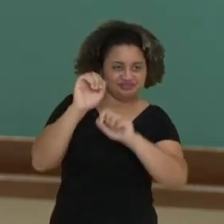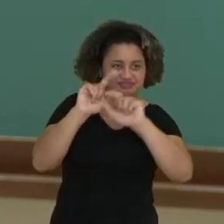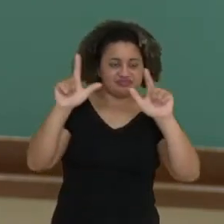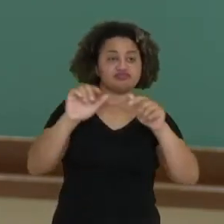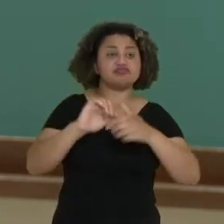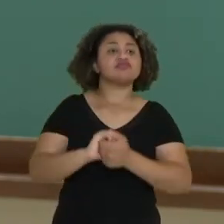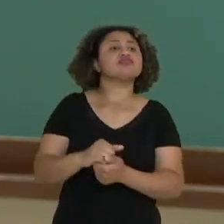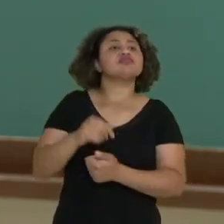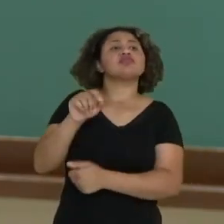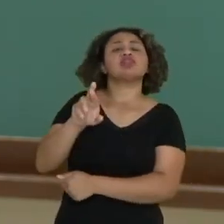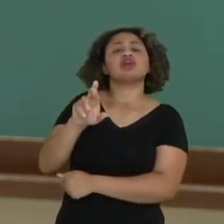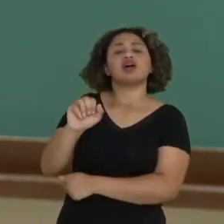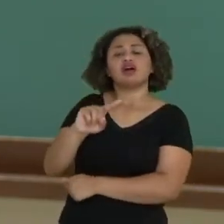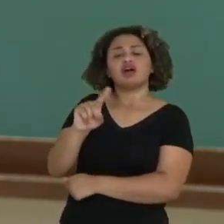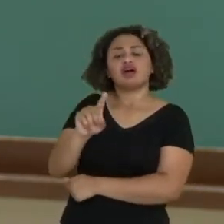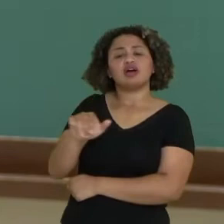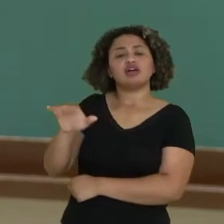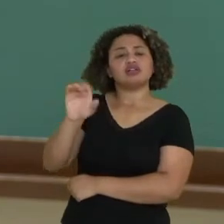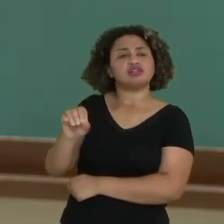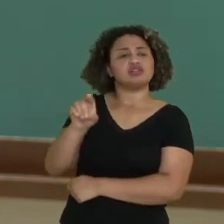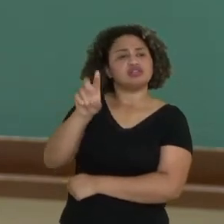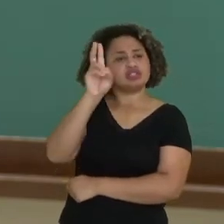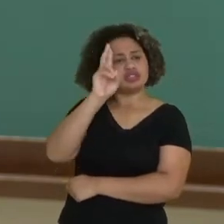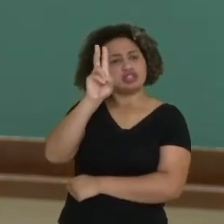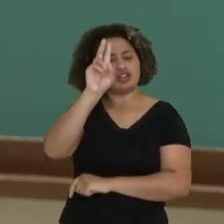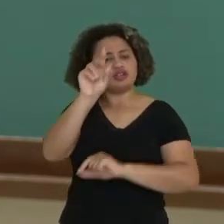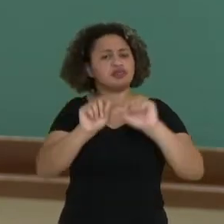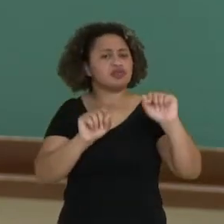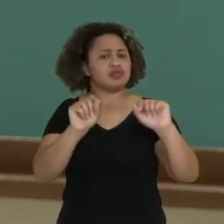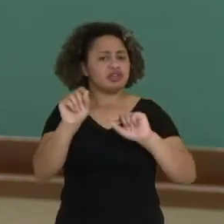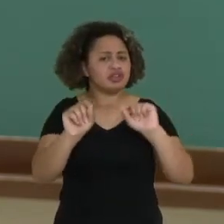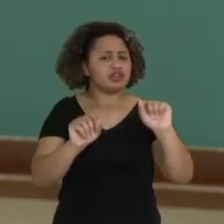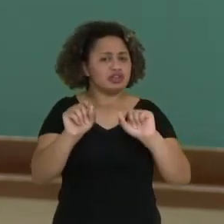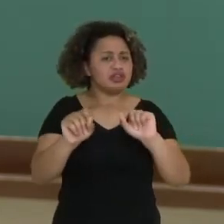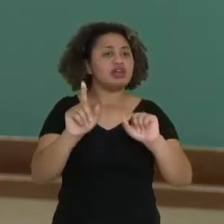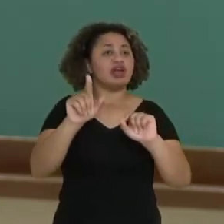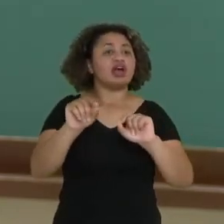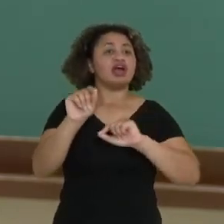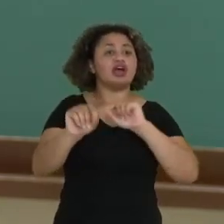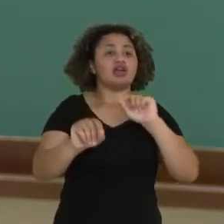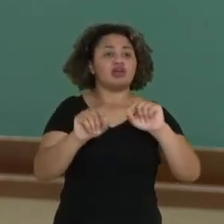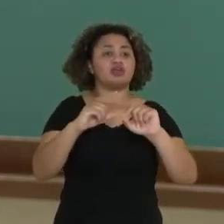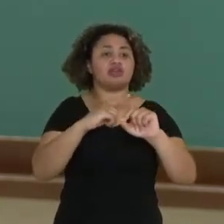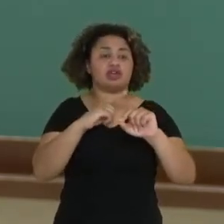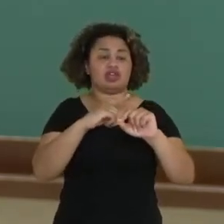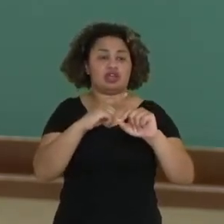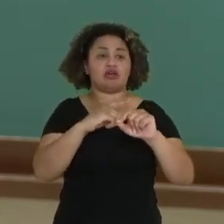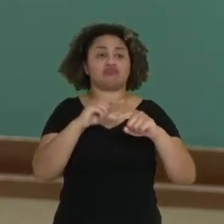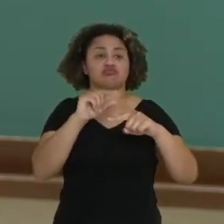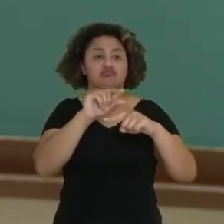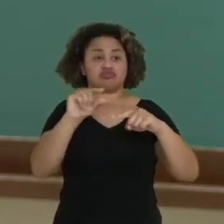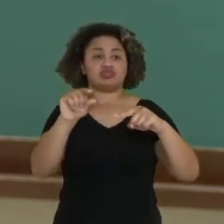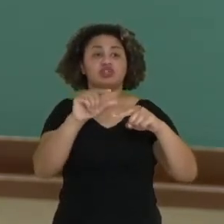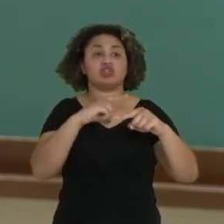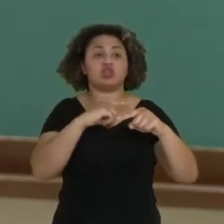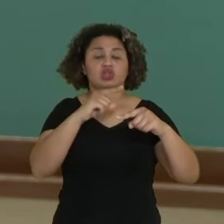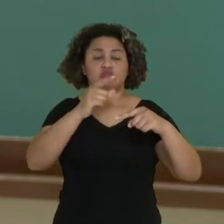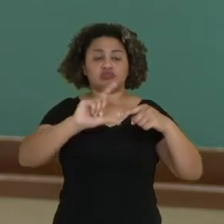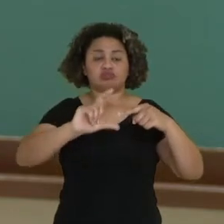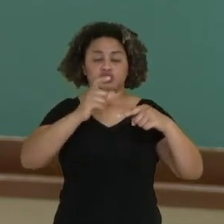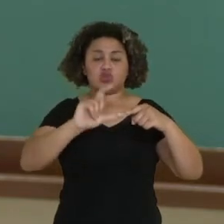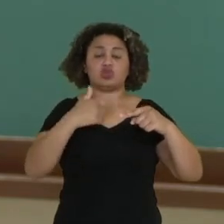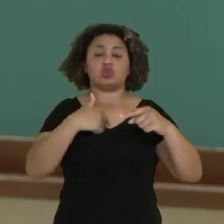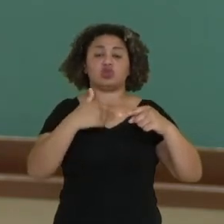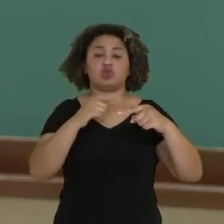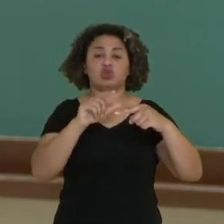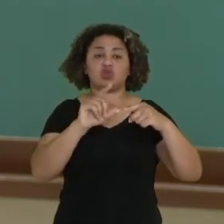razão? Vocês se lembram o que é a razão? A razão é o quociente entre dois números, certo? Lembra o que é